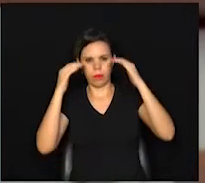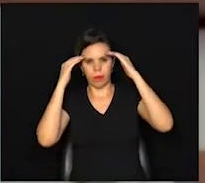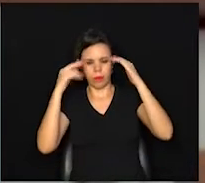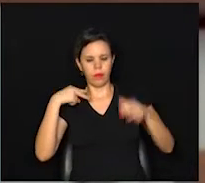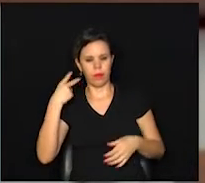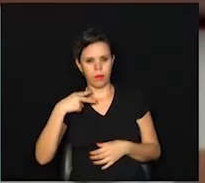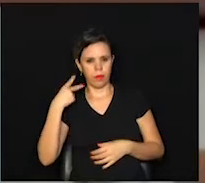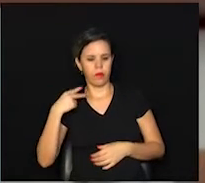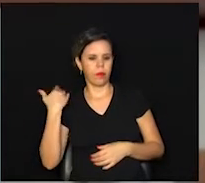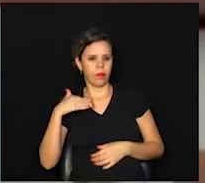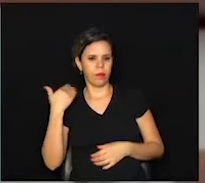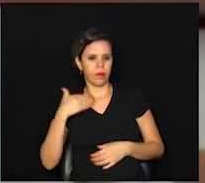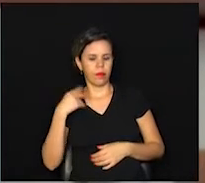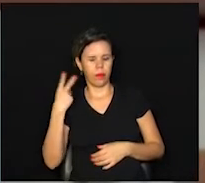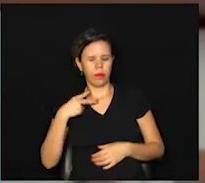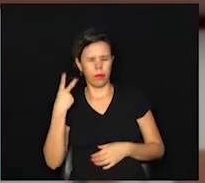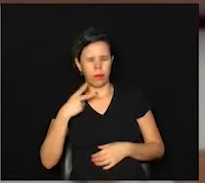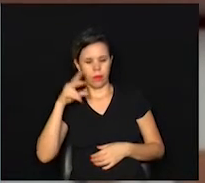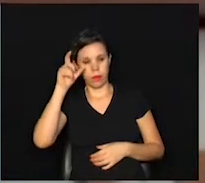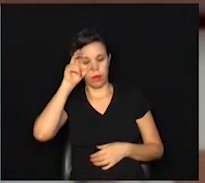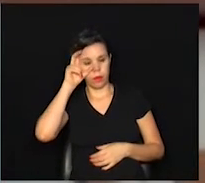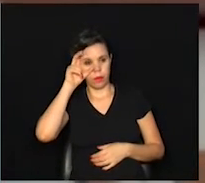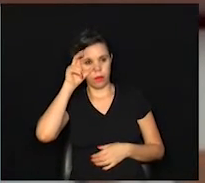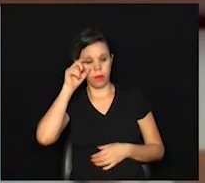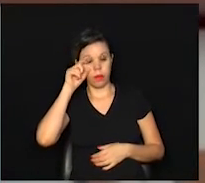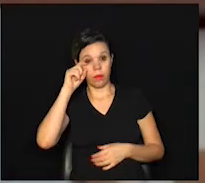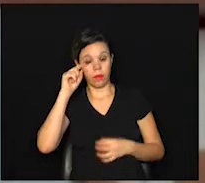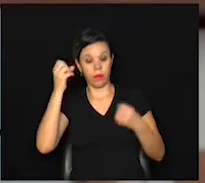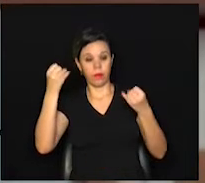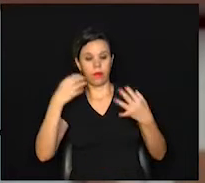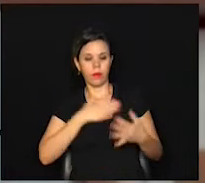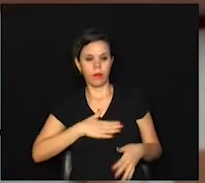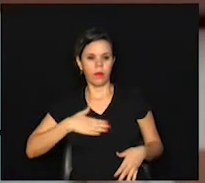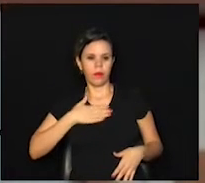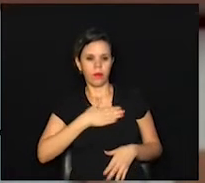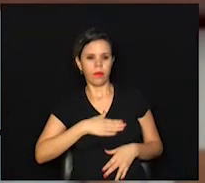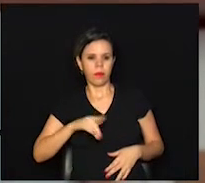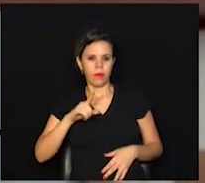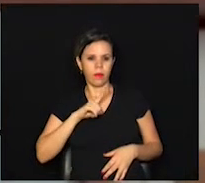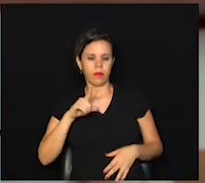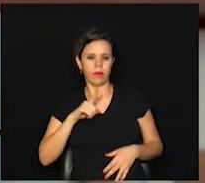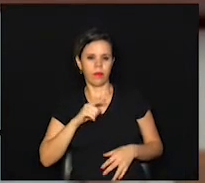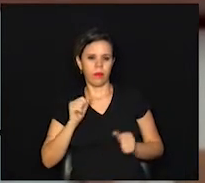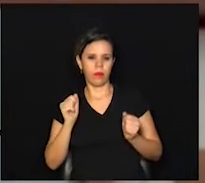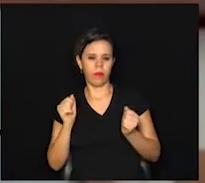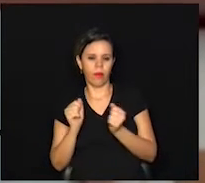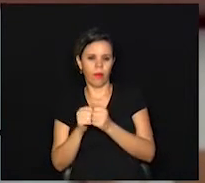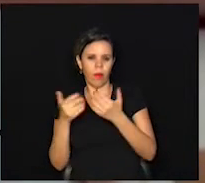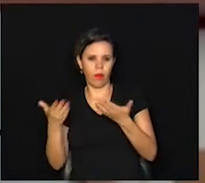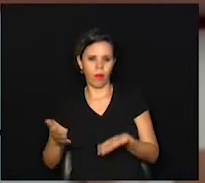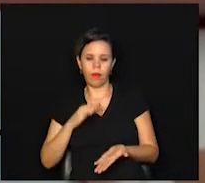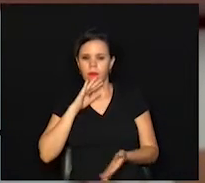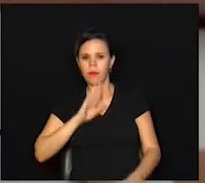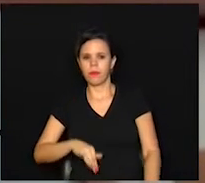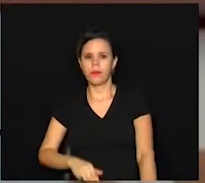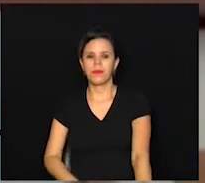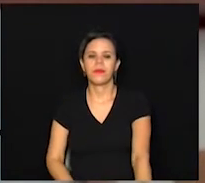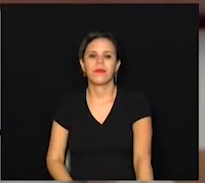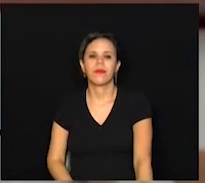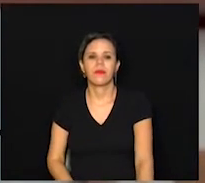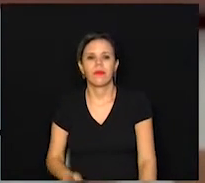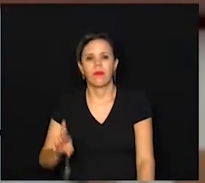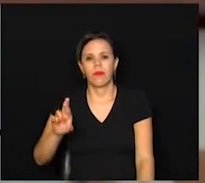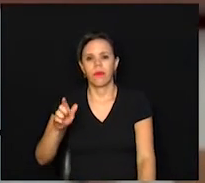Mariana Conte, o vereador Carlinhos Camelô, dizer da satisfação da gente ter aqui conosco, né, nesse início de tarde, o